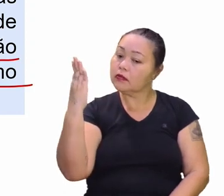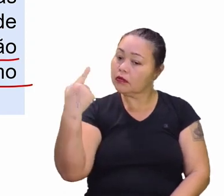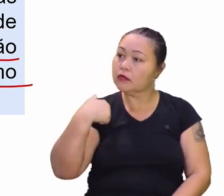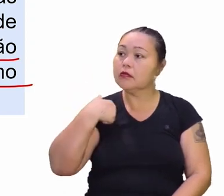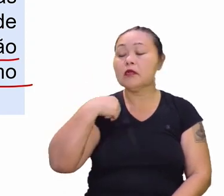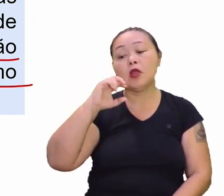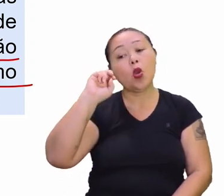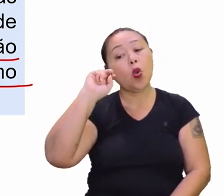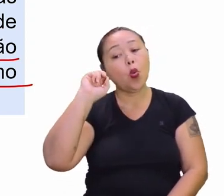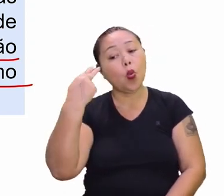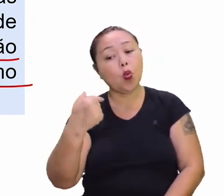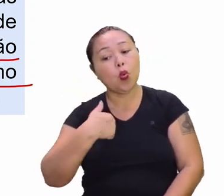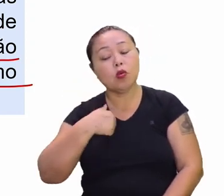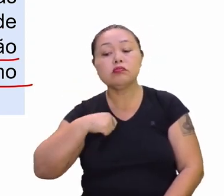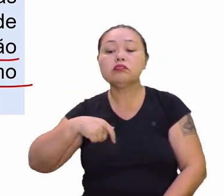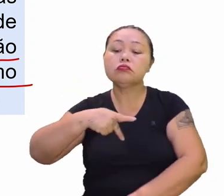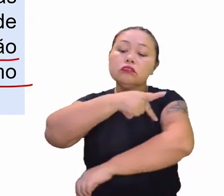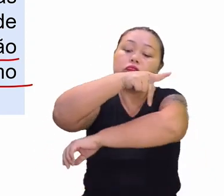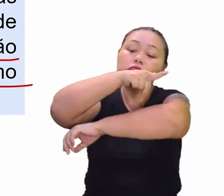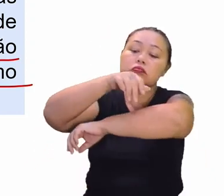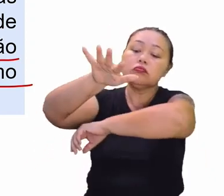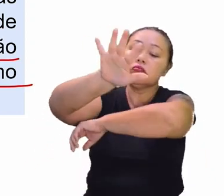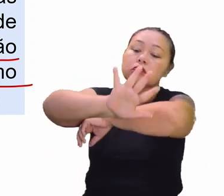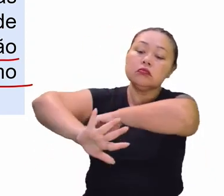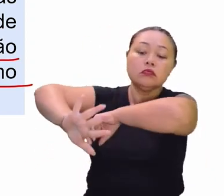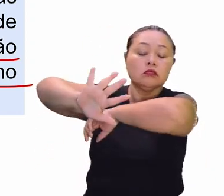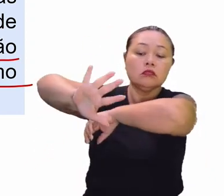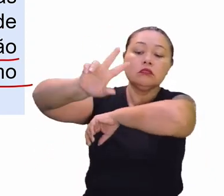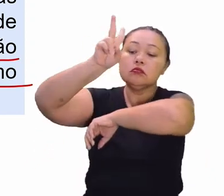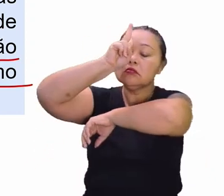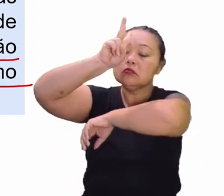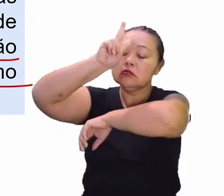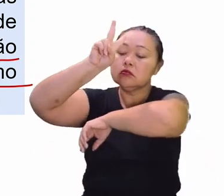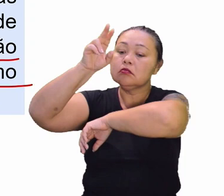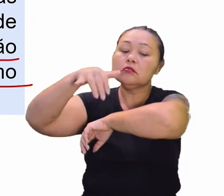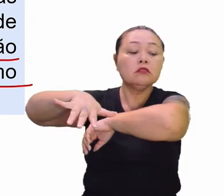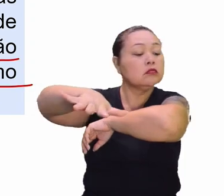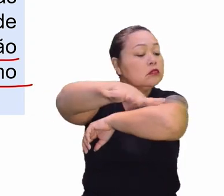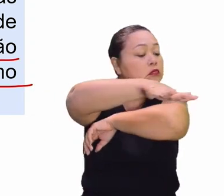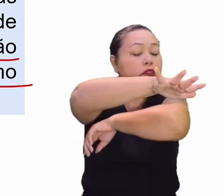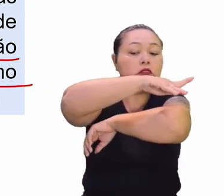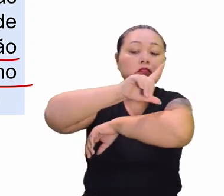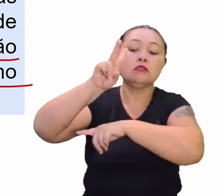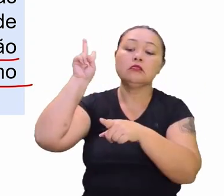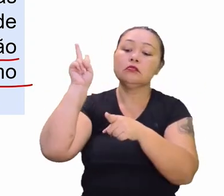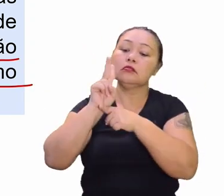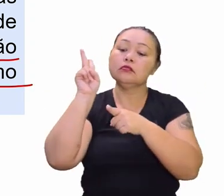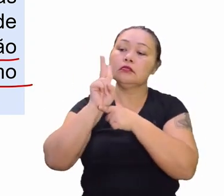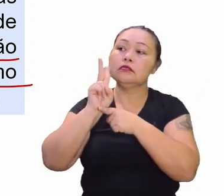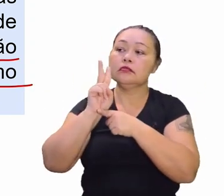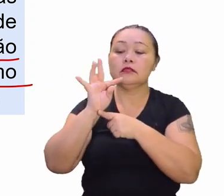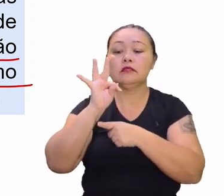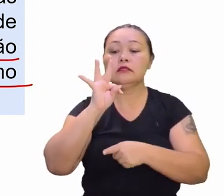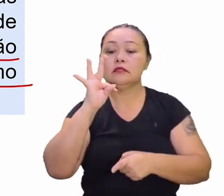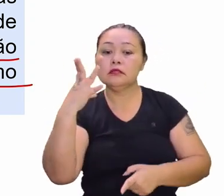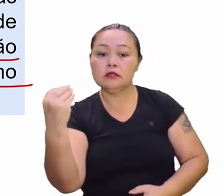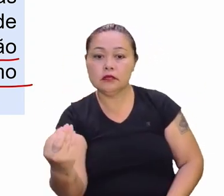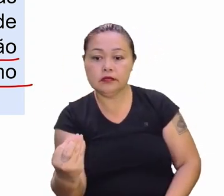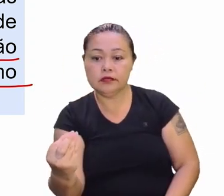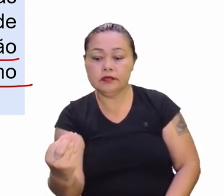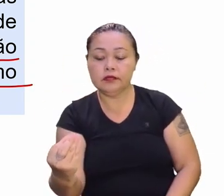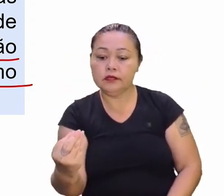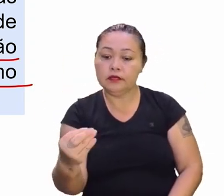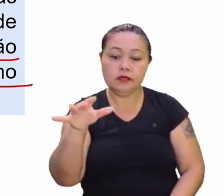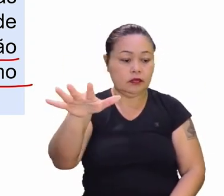biológica ou parque nacional, lembre o seguinte, que essa área é de proteção integral.